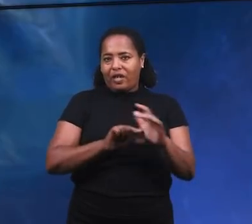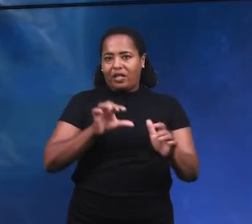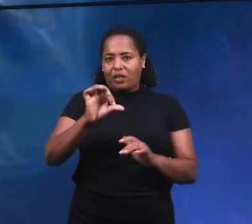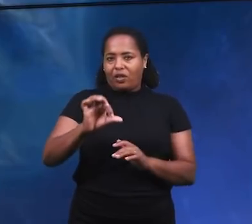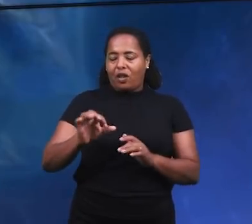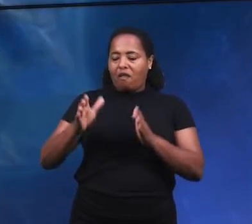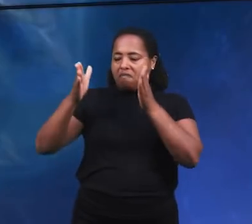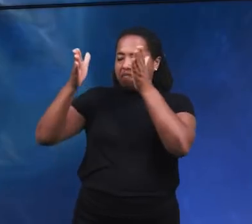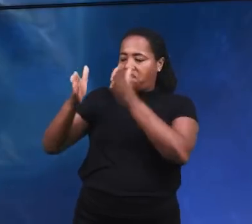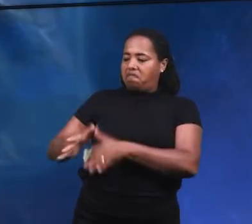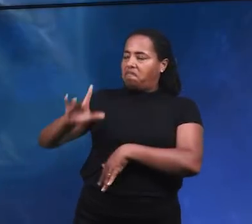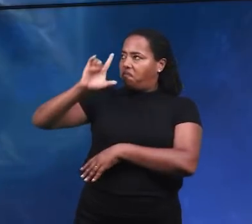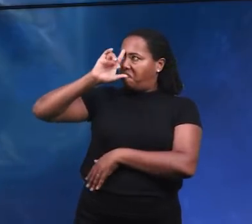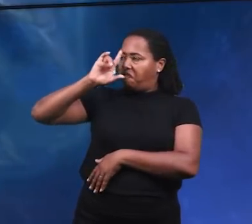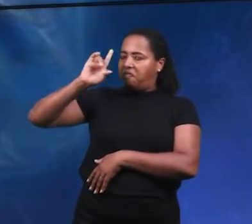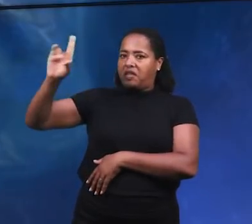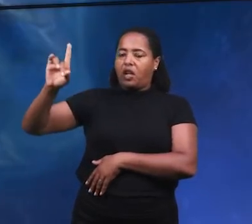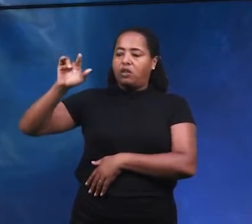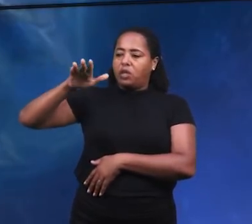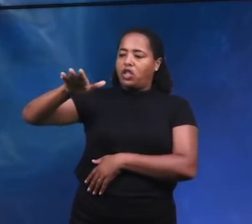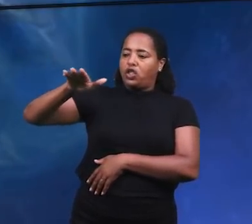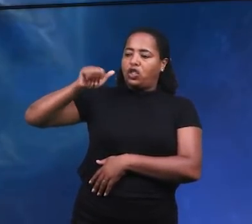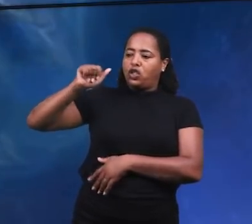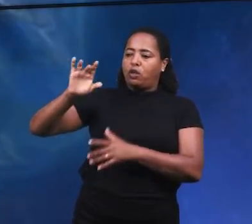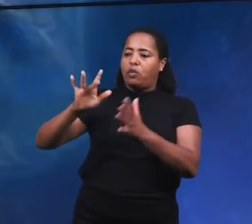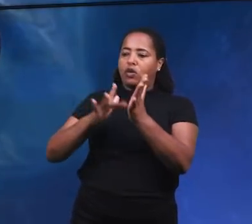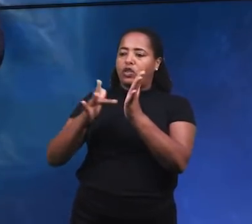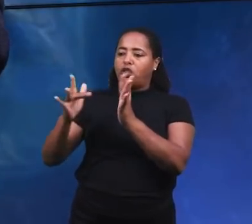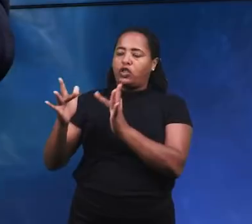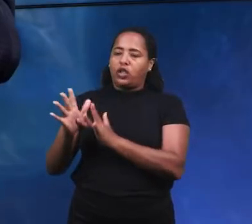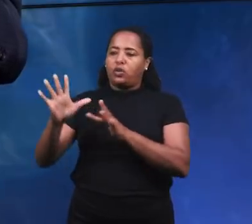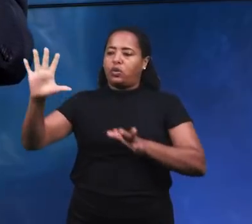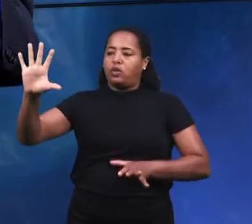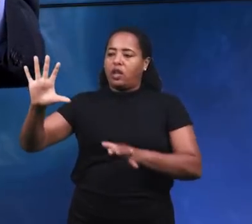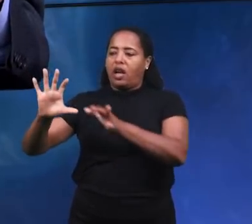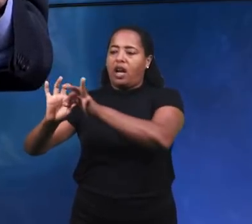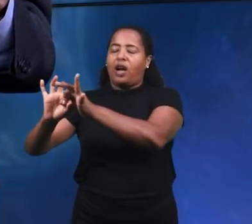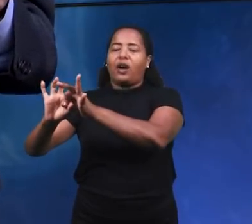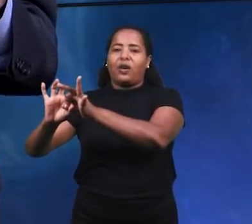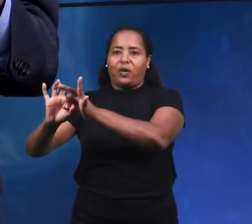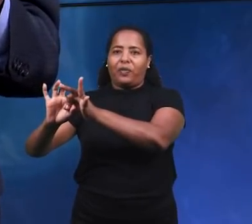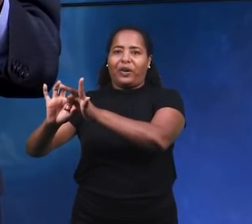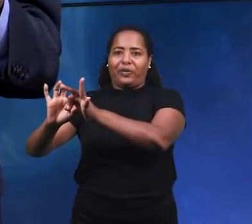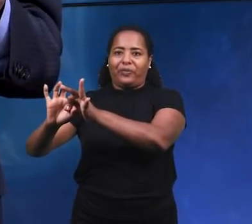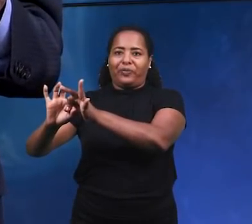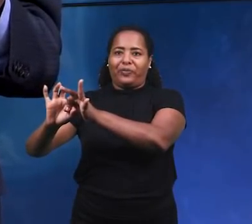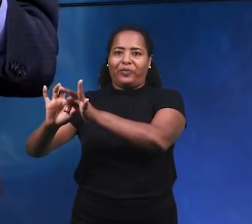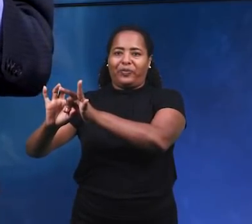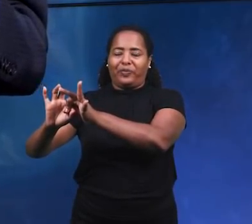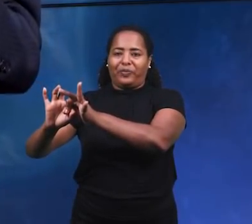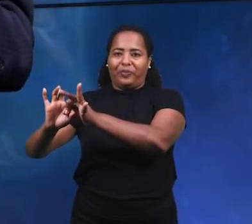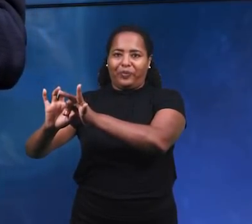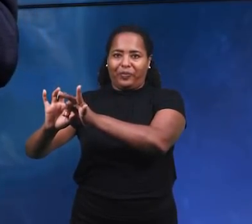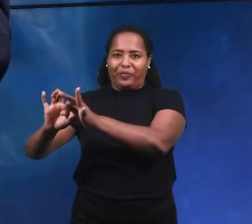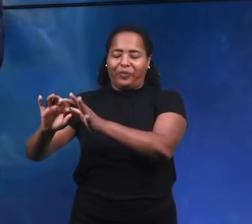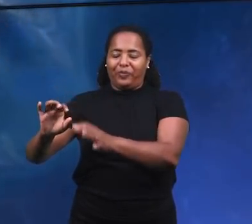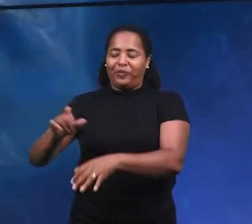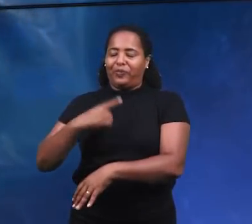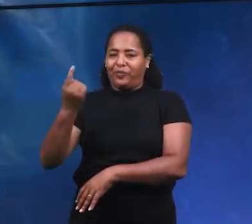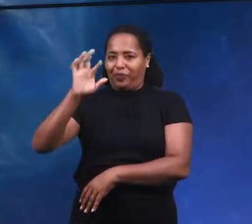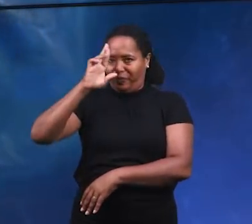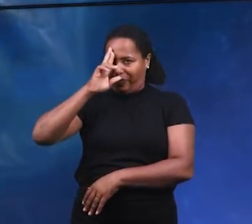Coríntios capítulo 1, verso 9. Fiel é Deus, pelo qual fostes chamados para a comunhão do seu